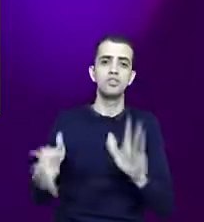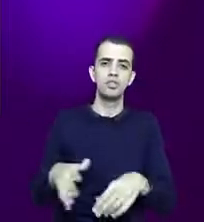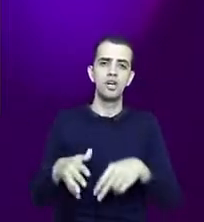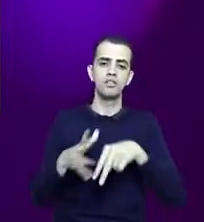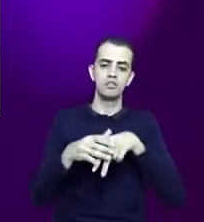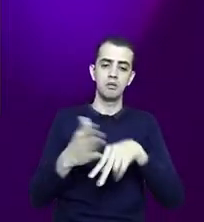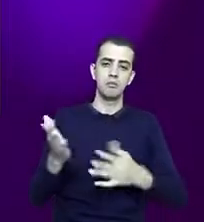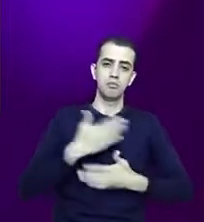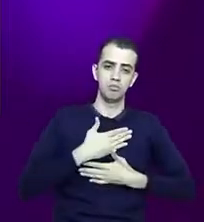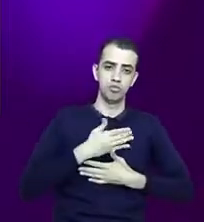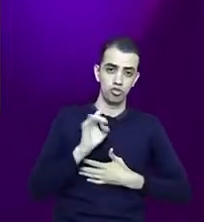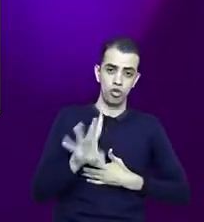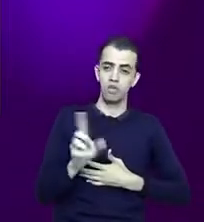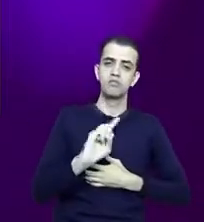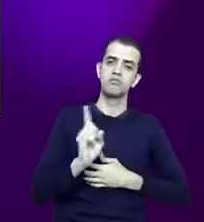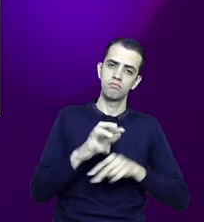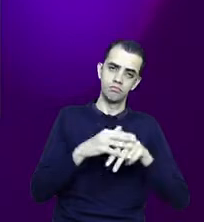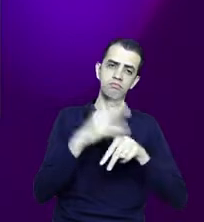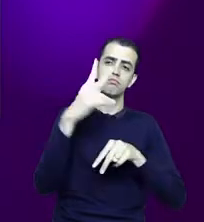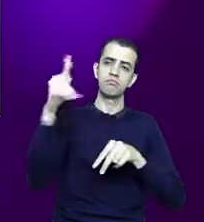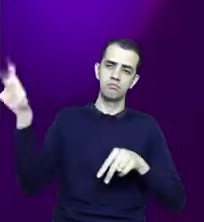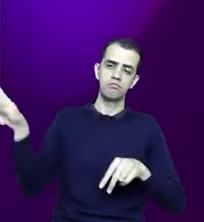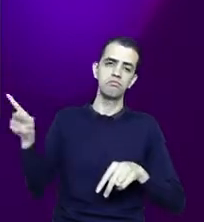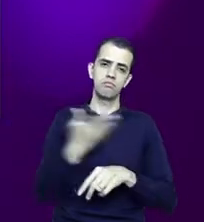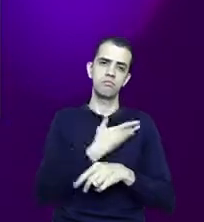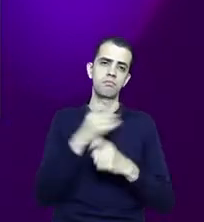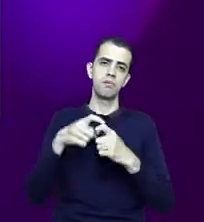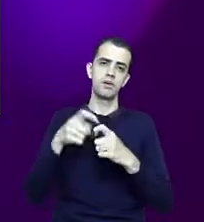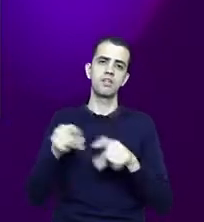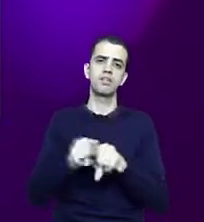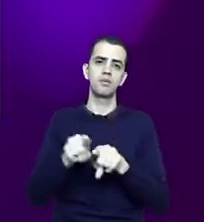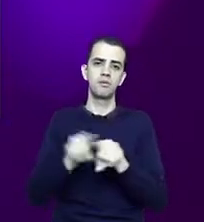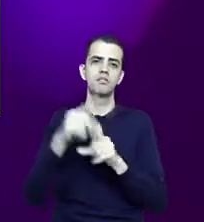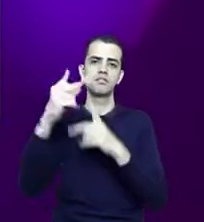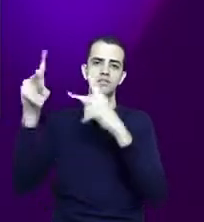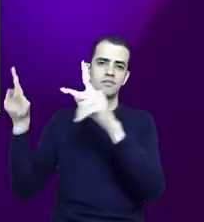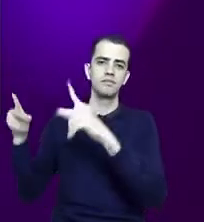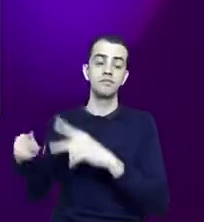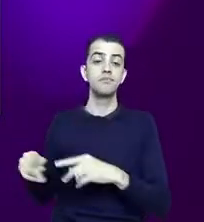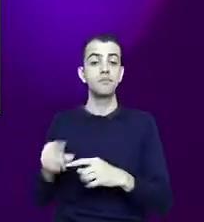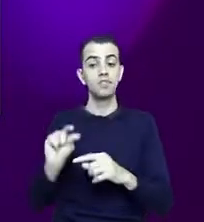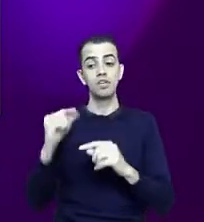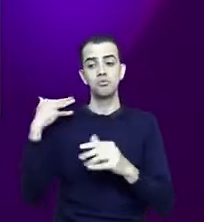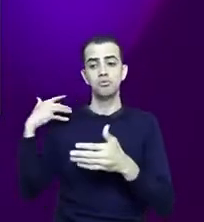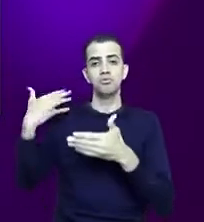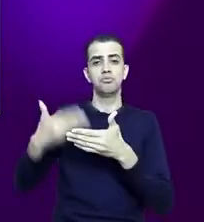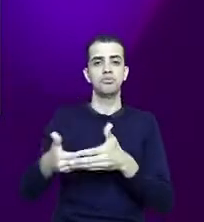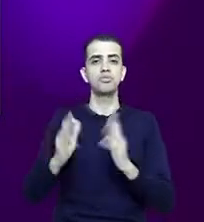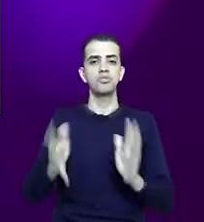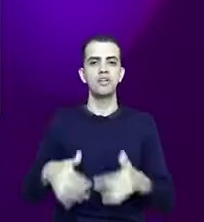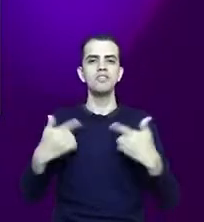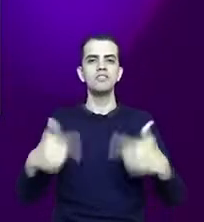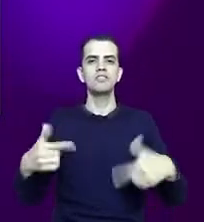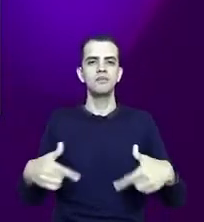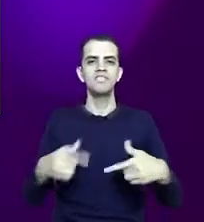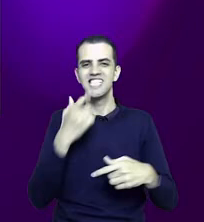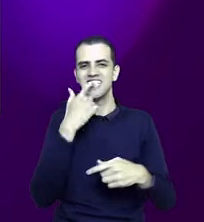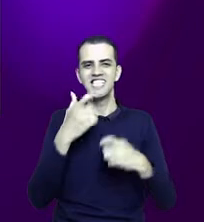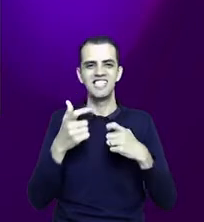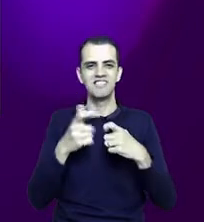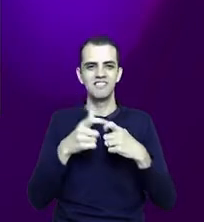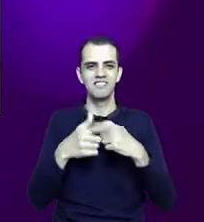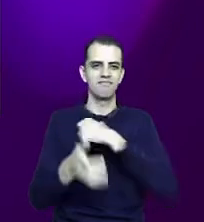né? E agora, já há algum tempo, estamos trabalhando com ortopedia. Então, quando nós temos a possibilidade de trabalhar na